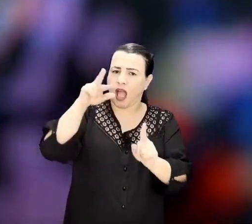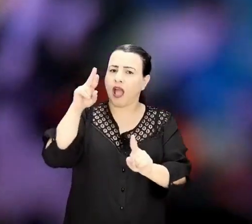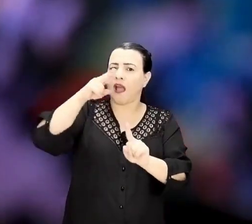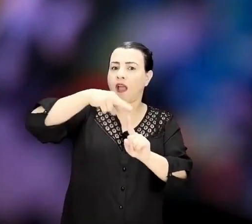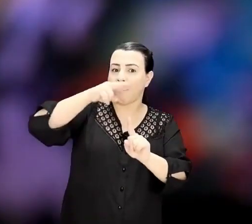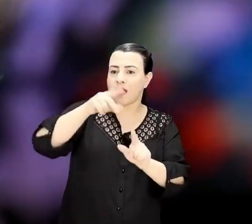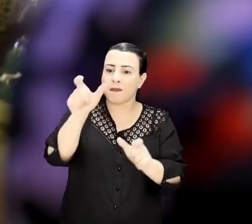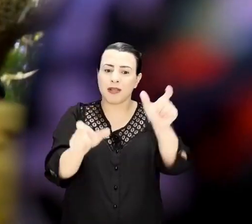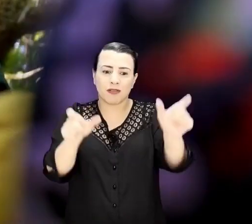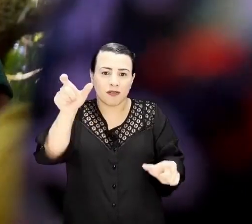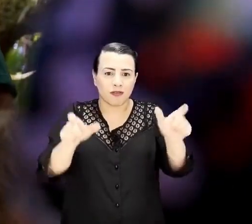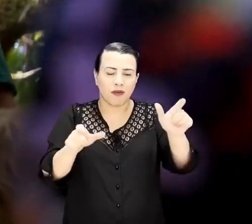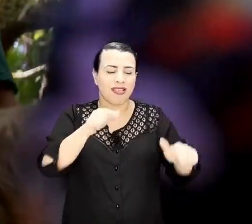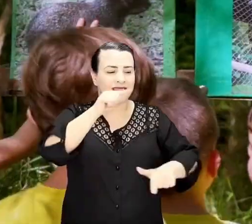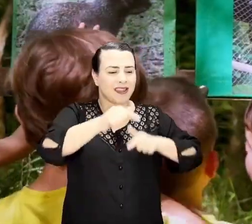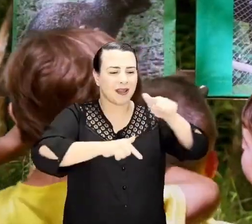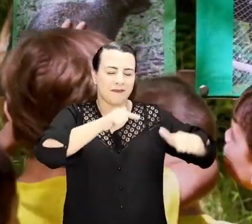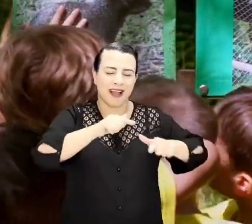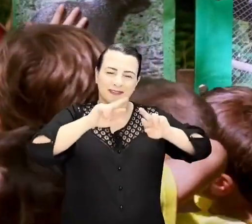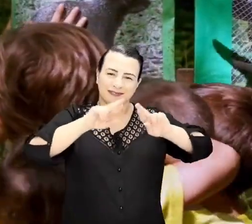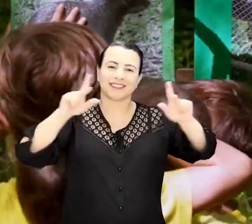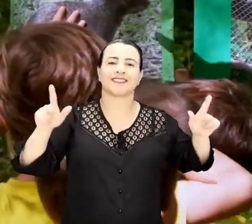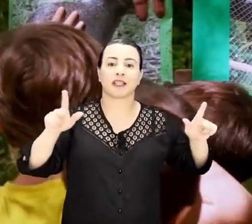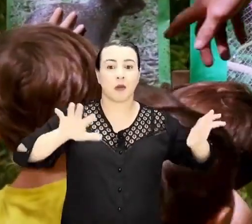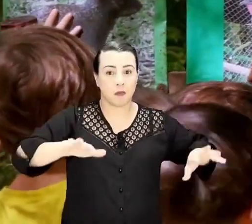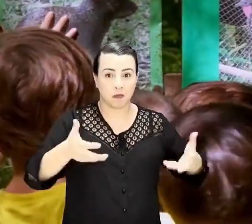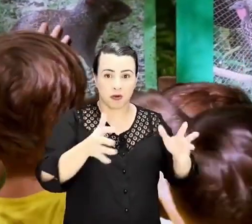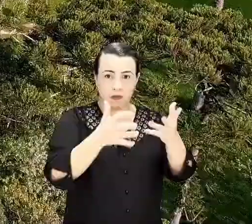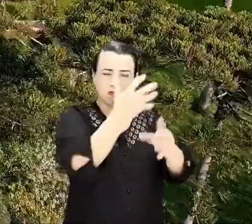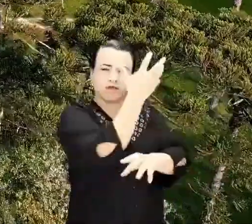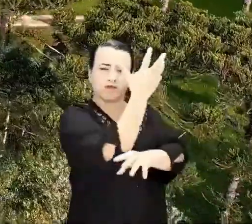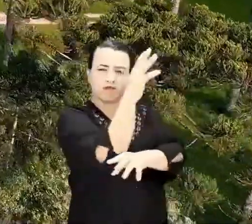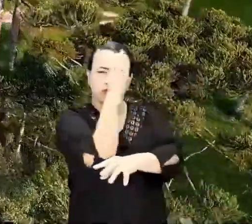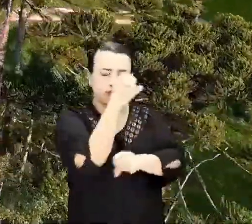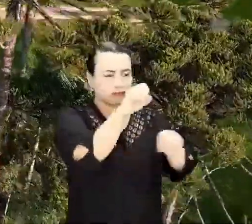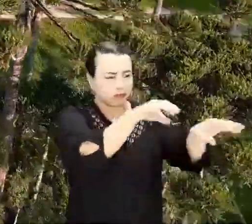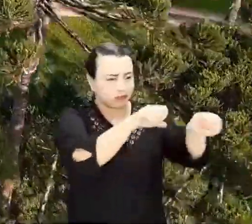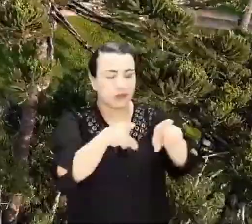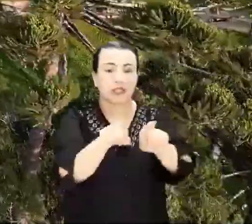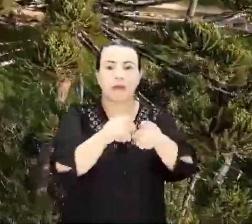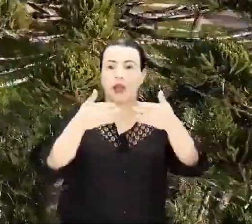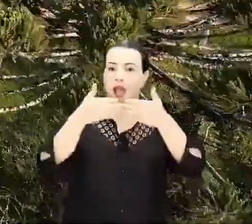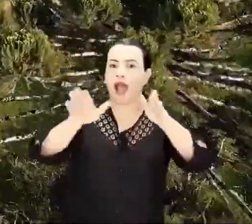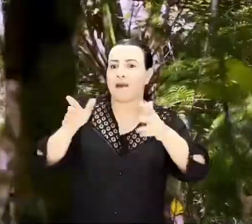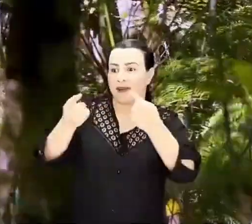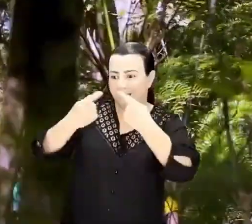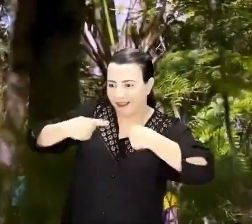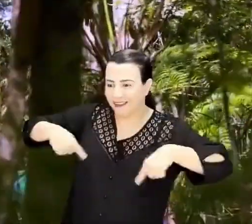e pessoas que fazem a diferença. Elas promovem a educação ambiental, abrem suas portas para a